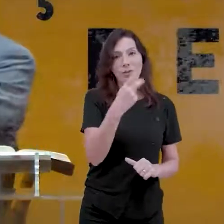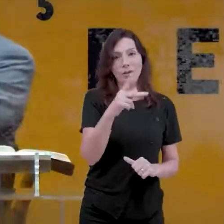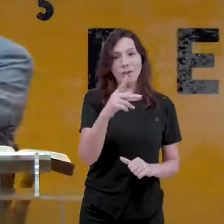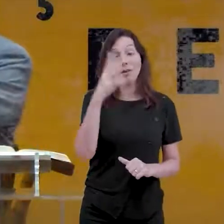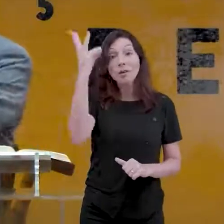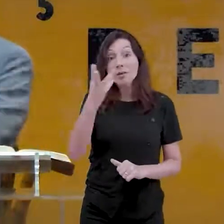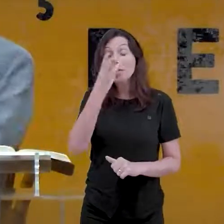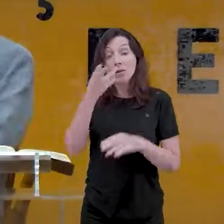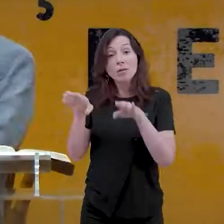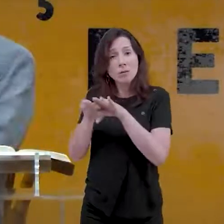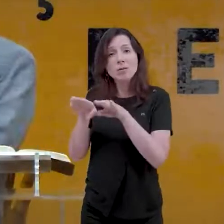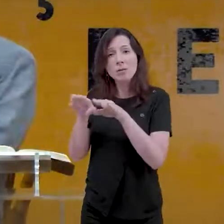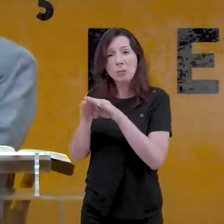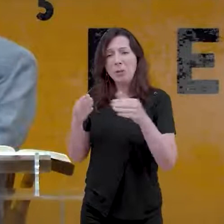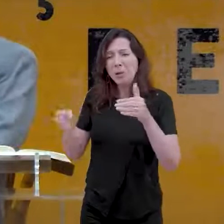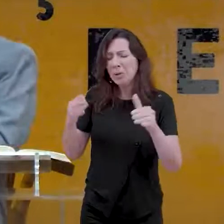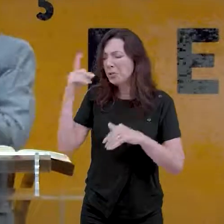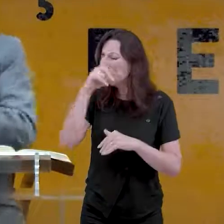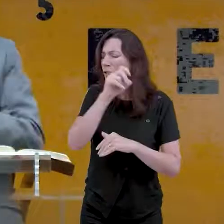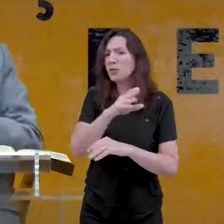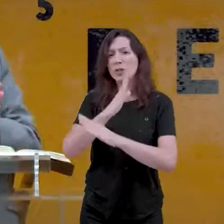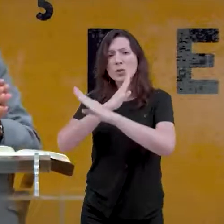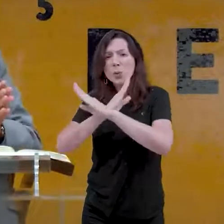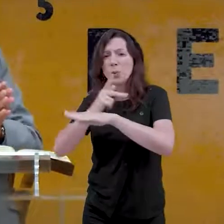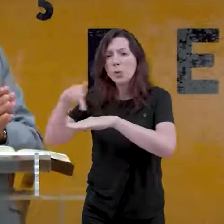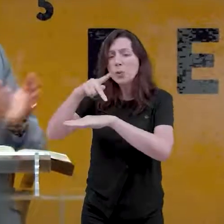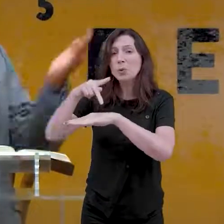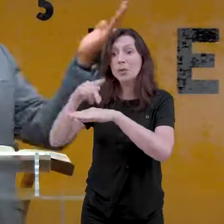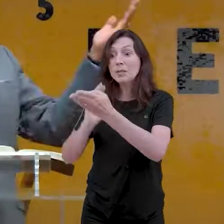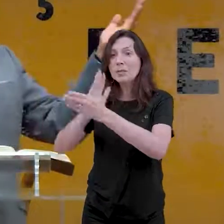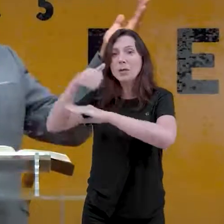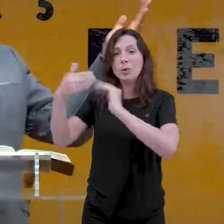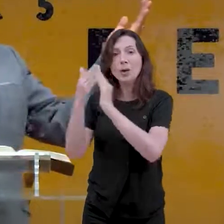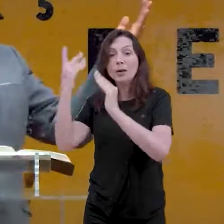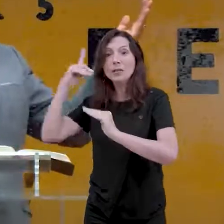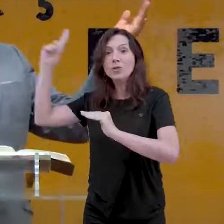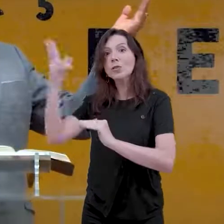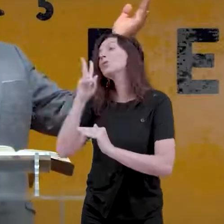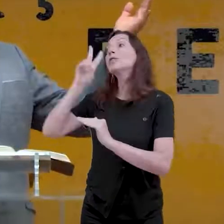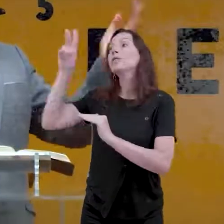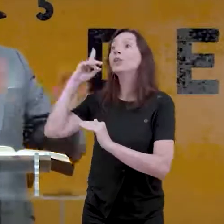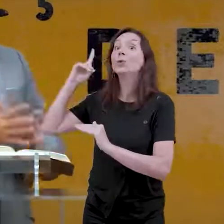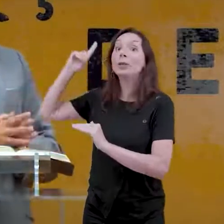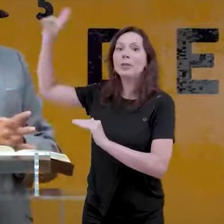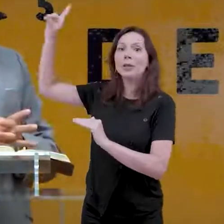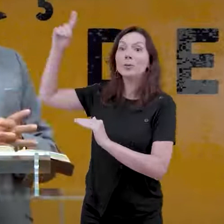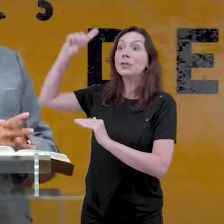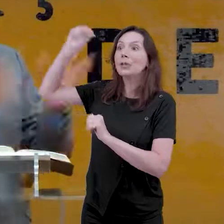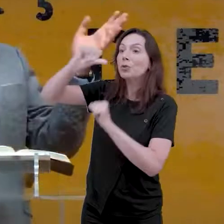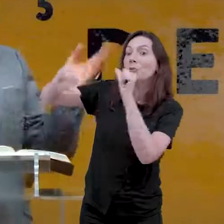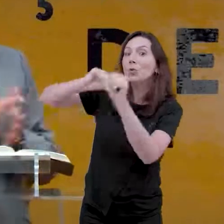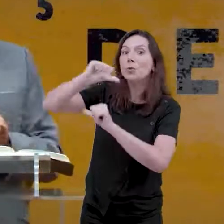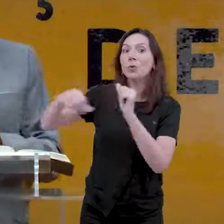Isaías estava num momento de luto nacional, e ele entrou na casa de Deus, e ele viu Deus na sua glória, na sua